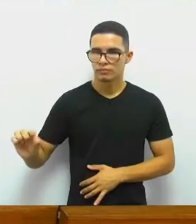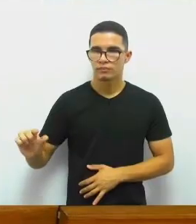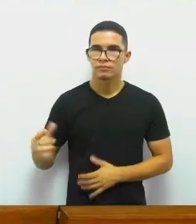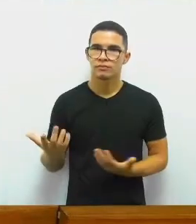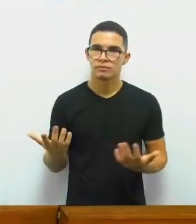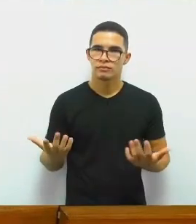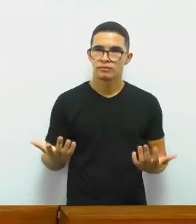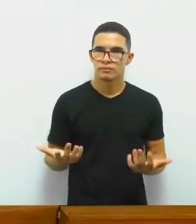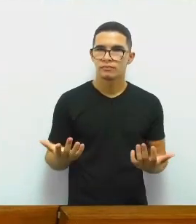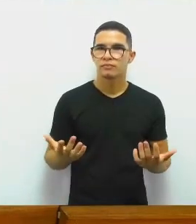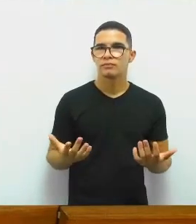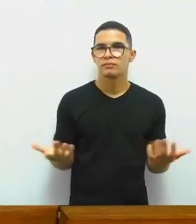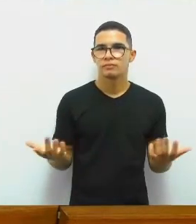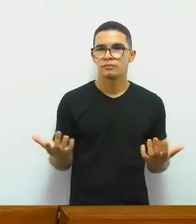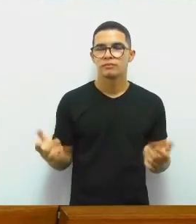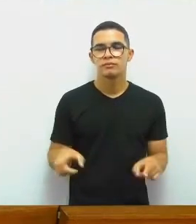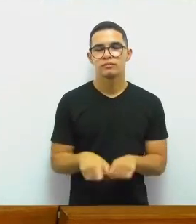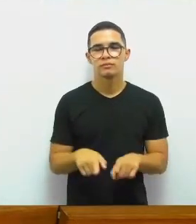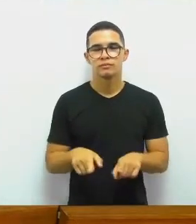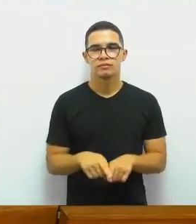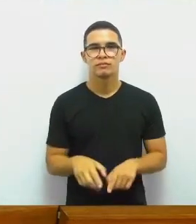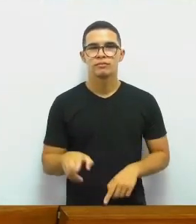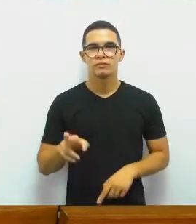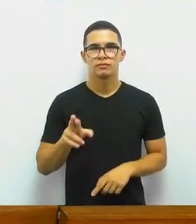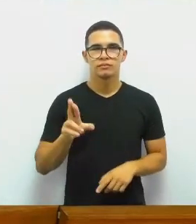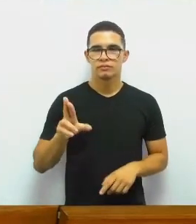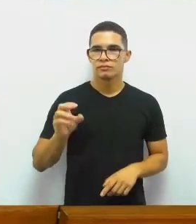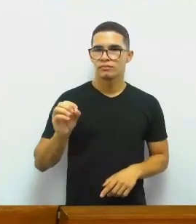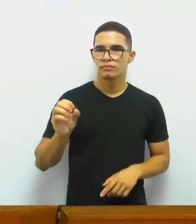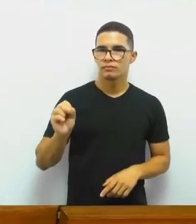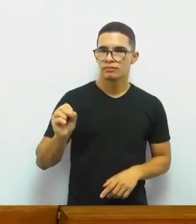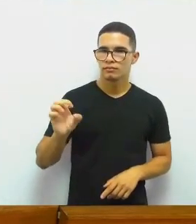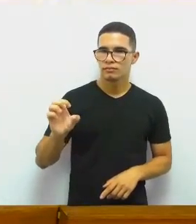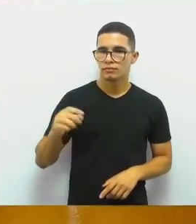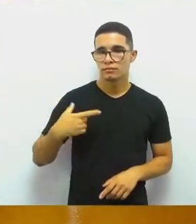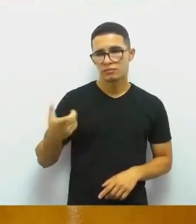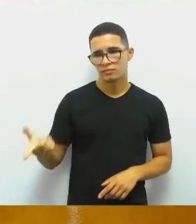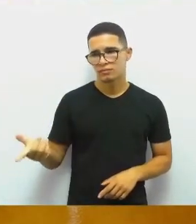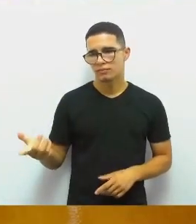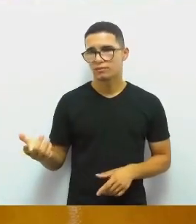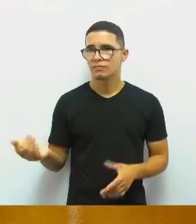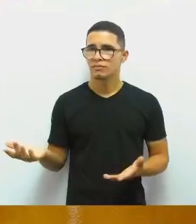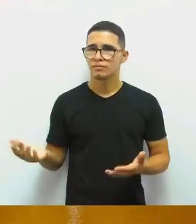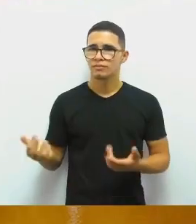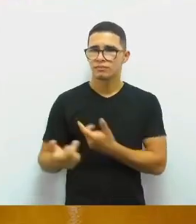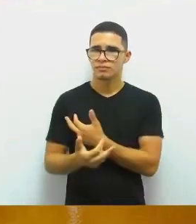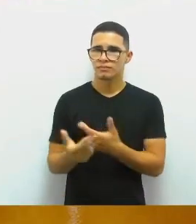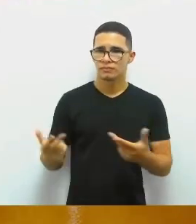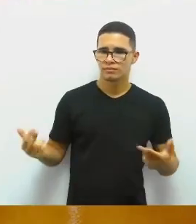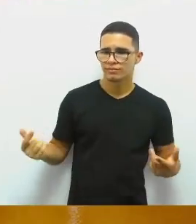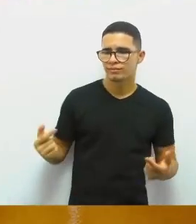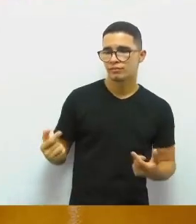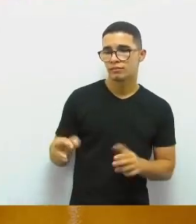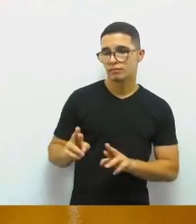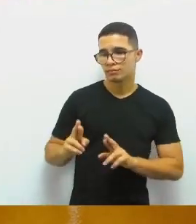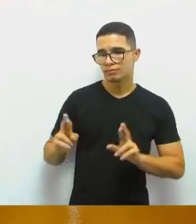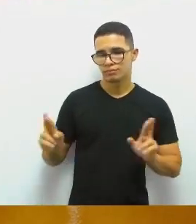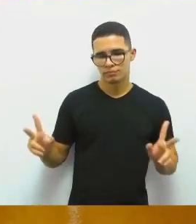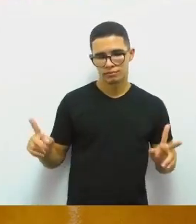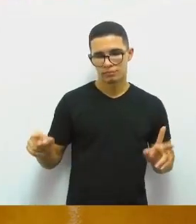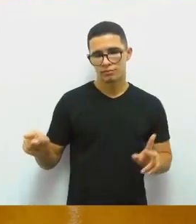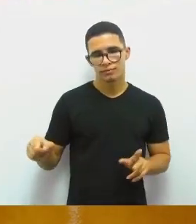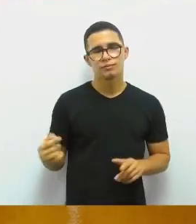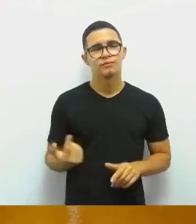carinho, mas a Rose, lá no SEM, ela é ímpar. Ela não mede nenhum tipo de sacrifício, não só